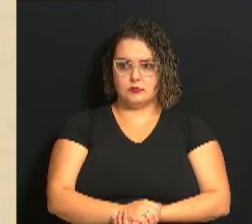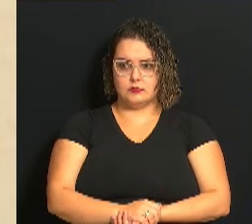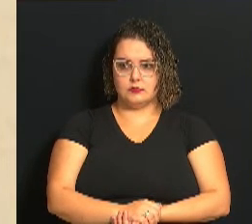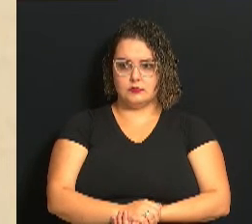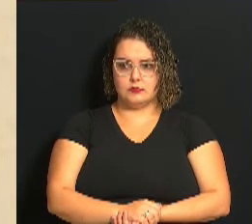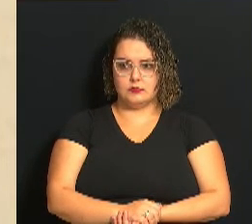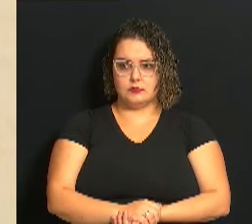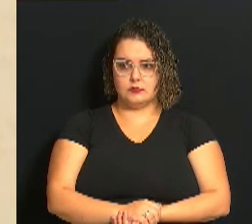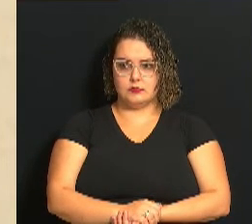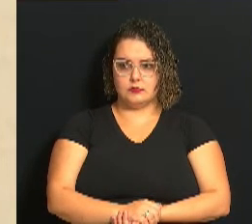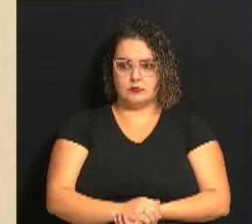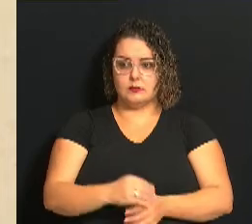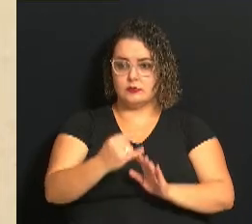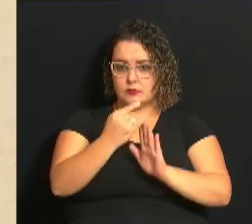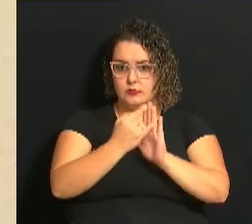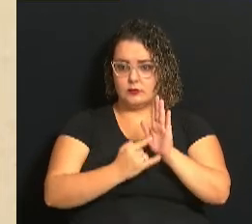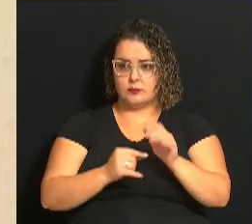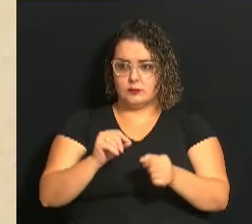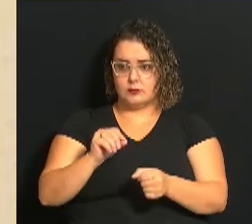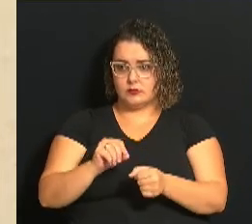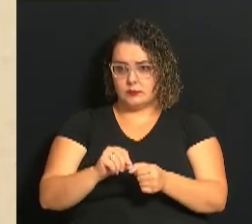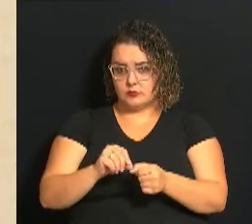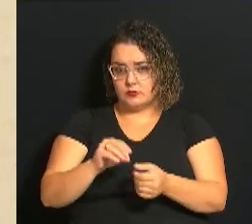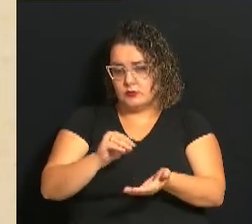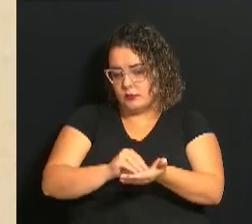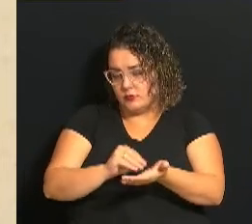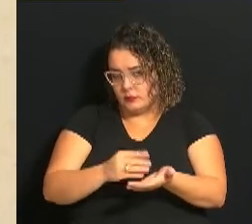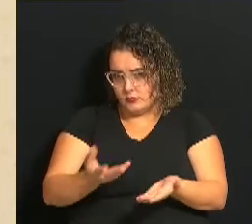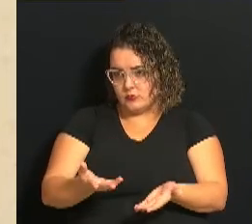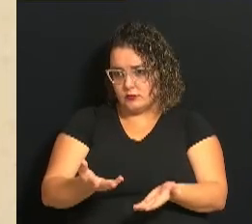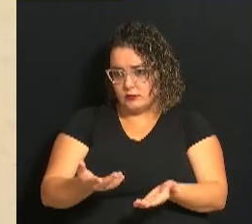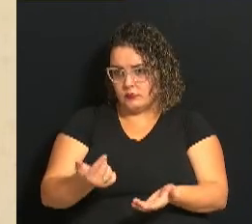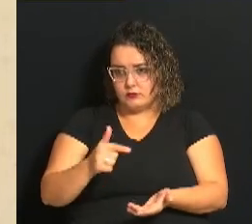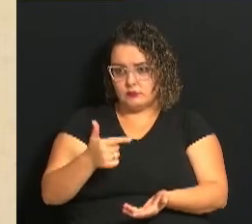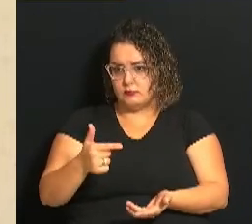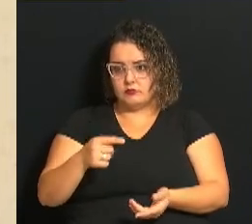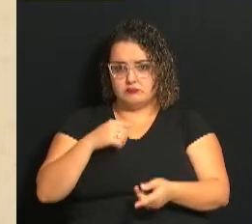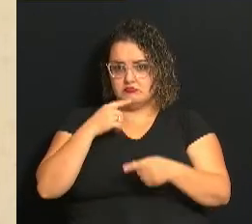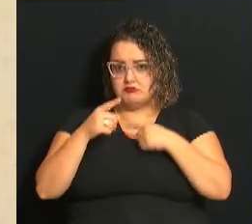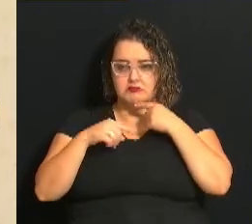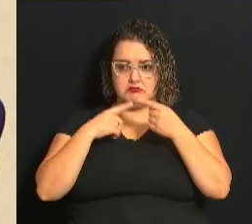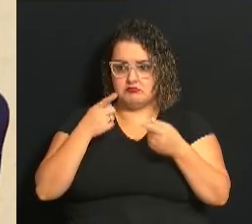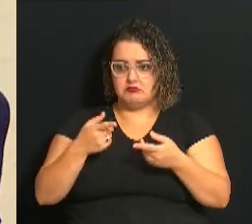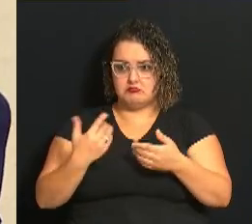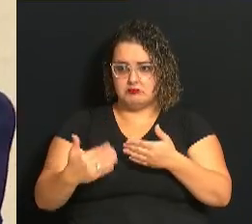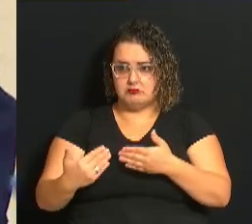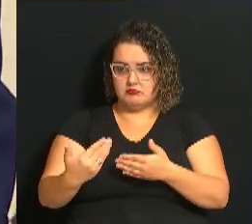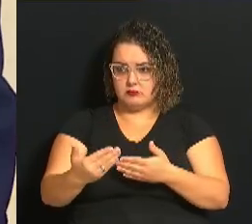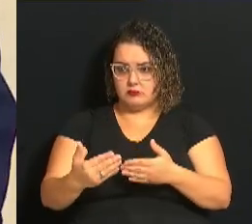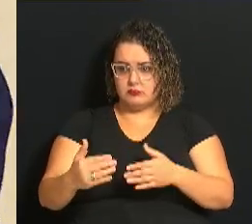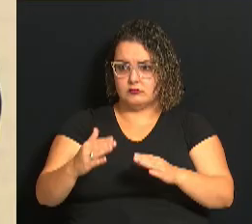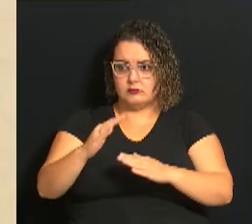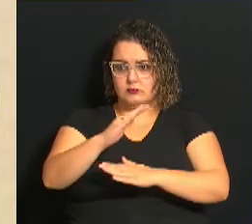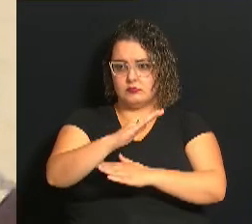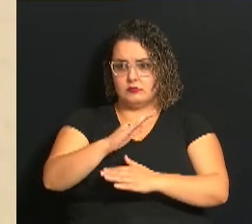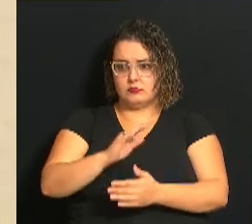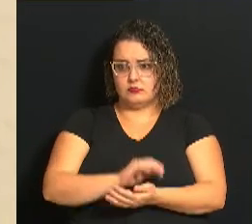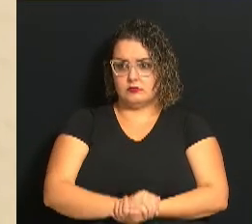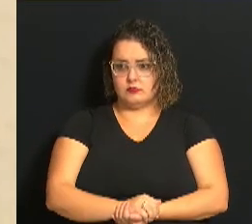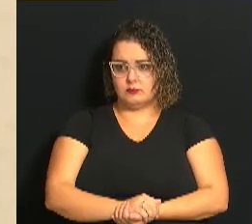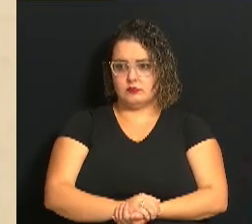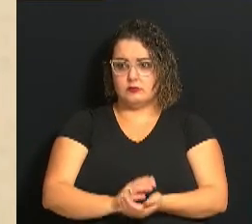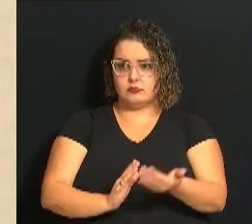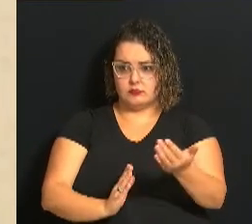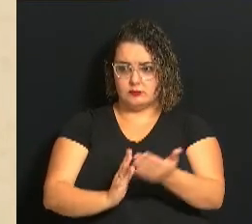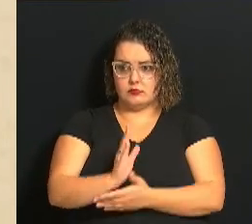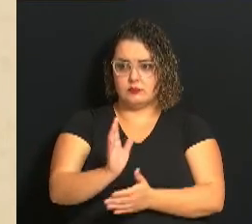o documento que estava faltando aqui, então não existe mais nenhuma óbice para seguir na tramitação aqui na Câmara, já foi aprovado pela Comissão